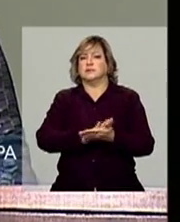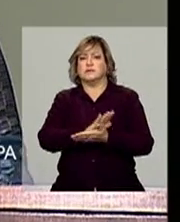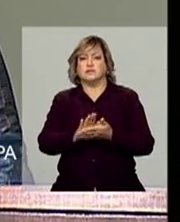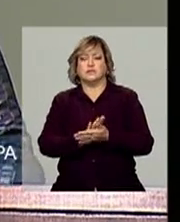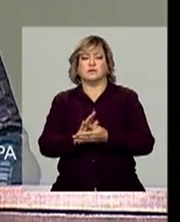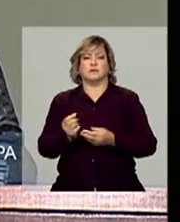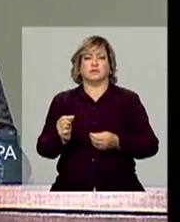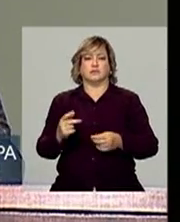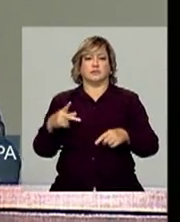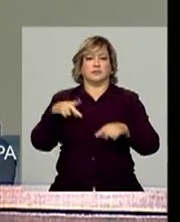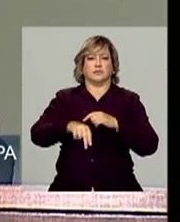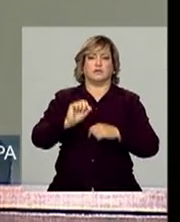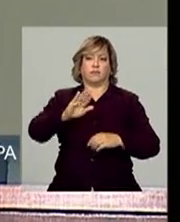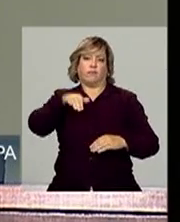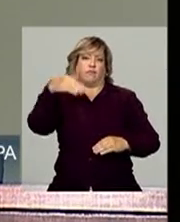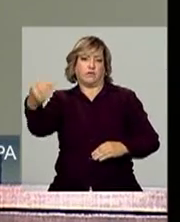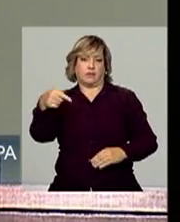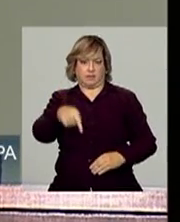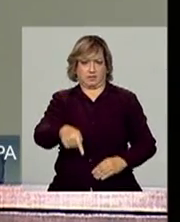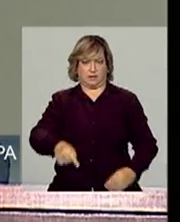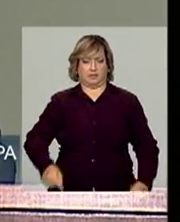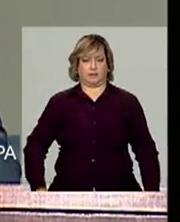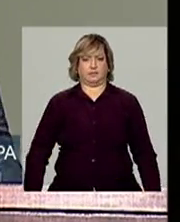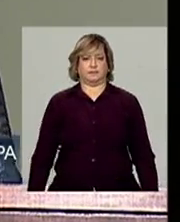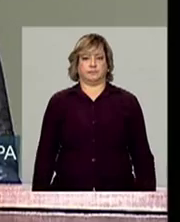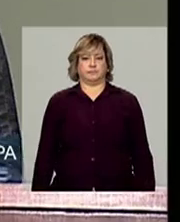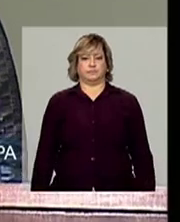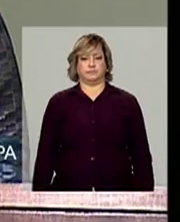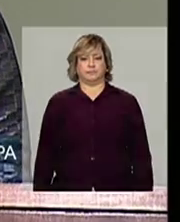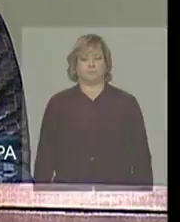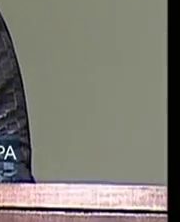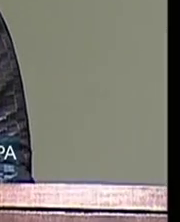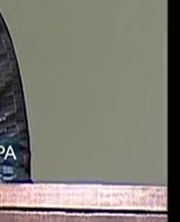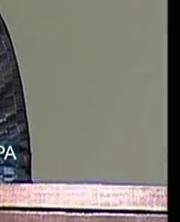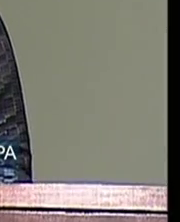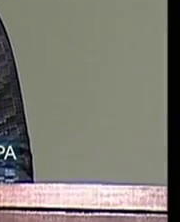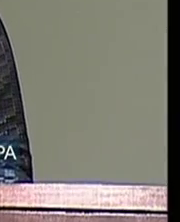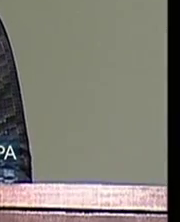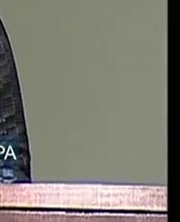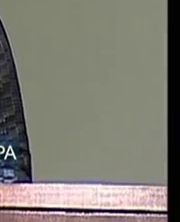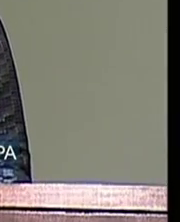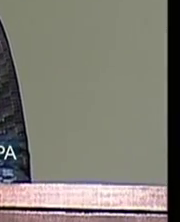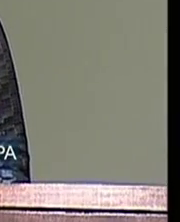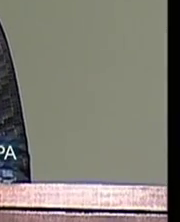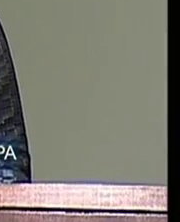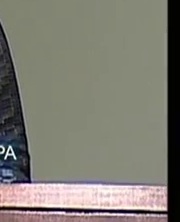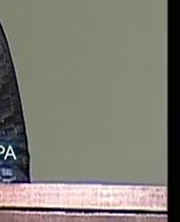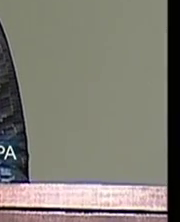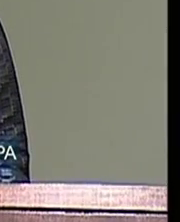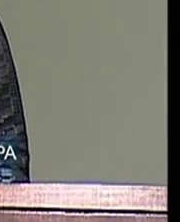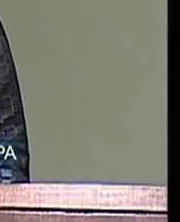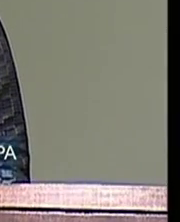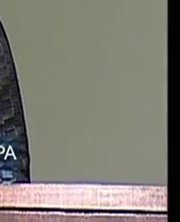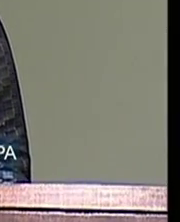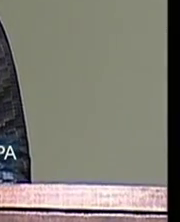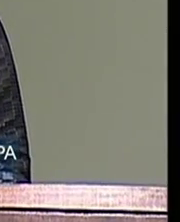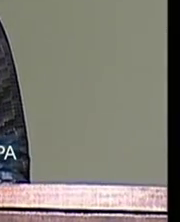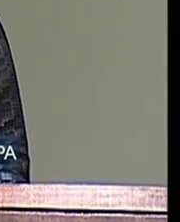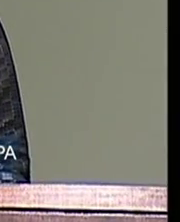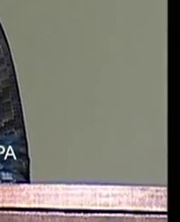intervenção externa a ela. O Brasil quer enfrentar as vicissitudes